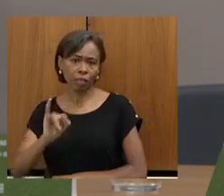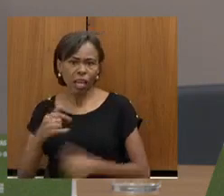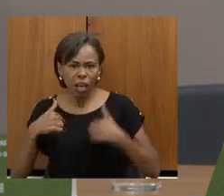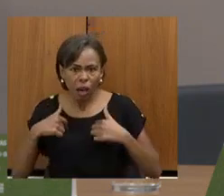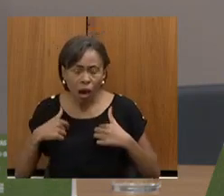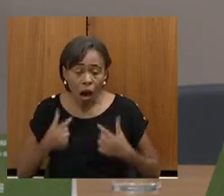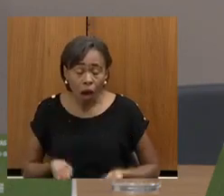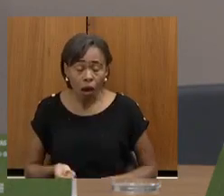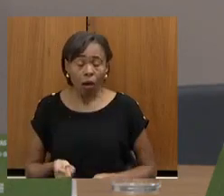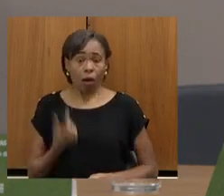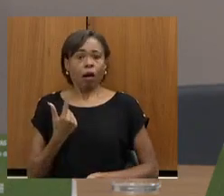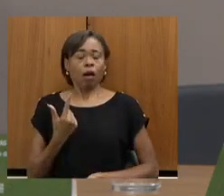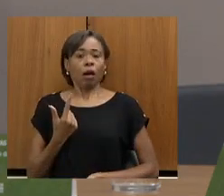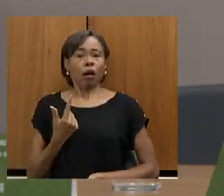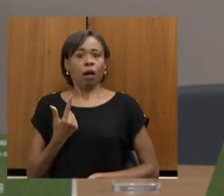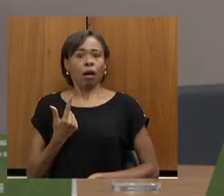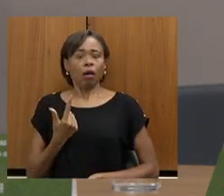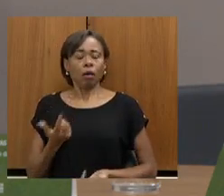da cadeira.